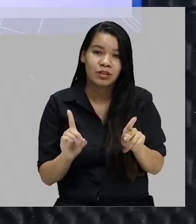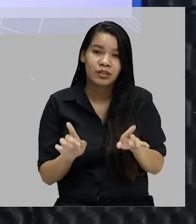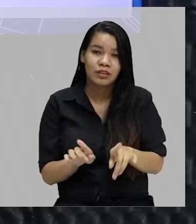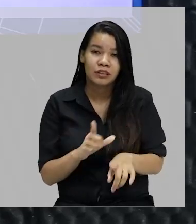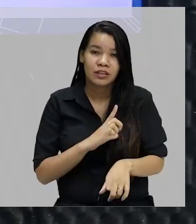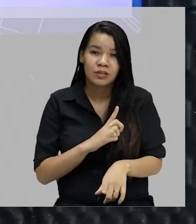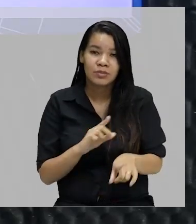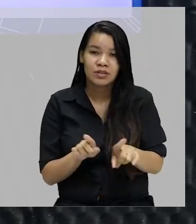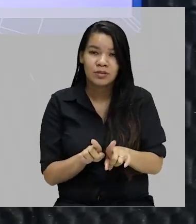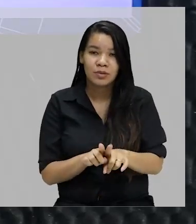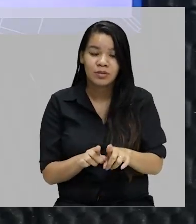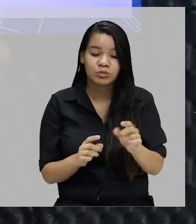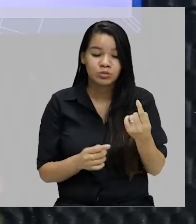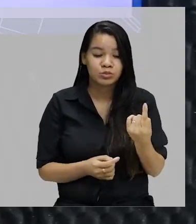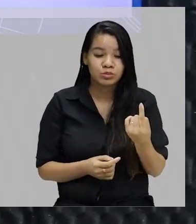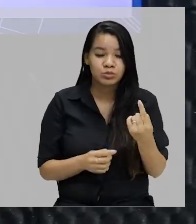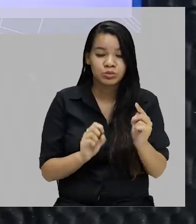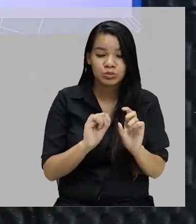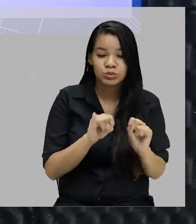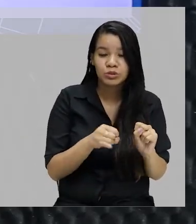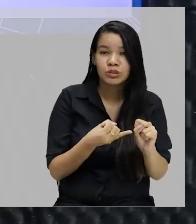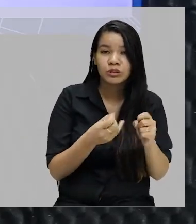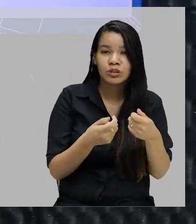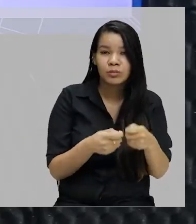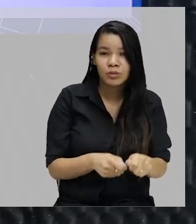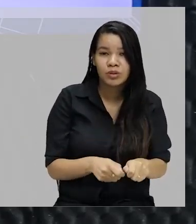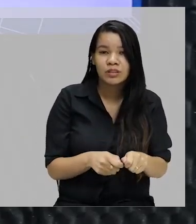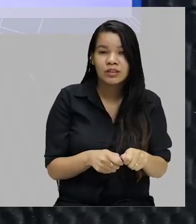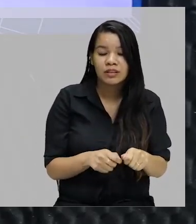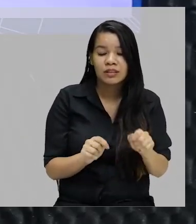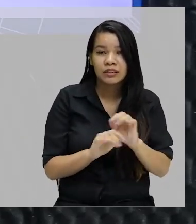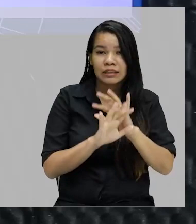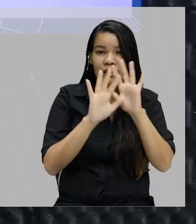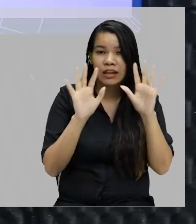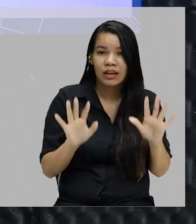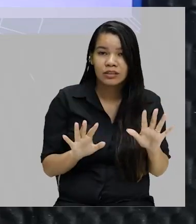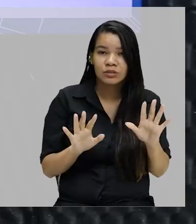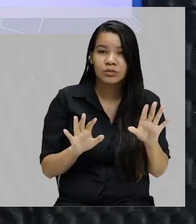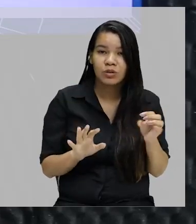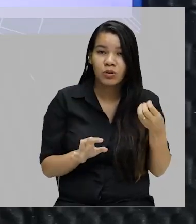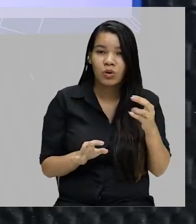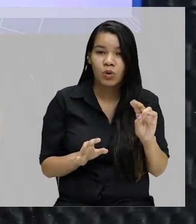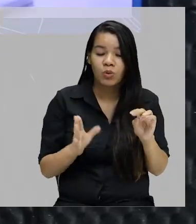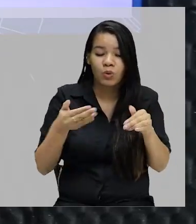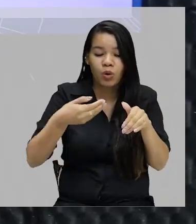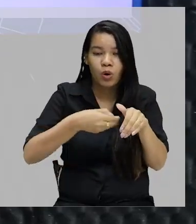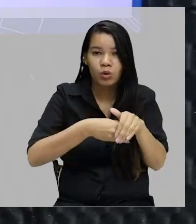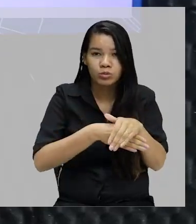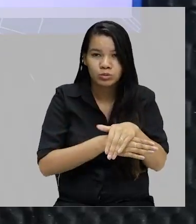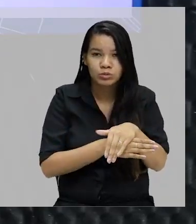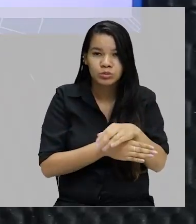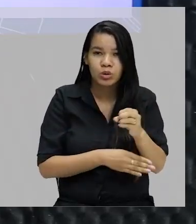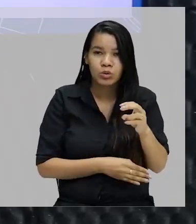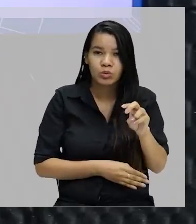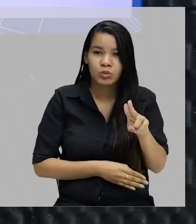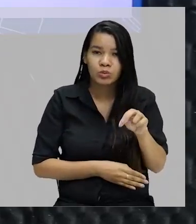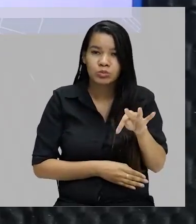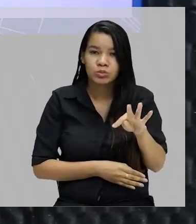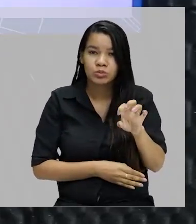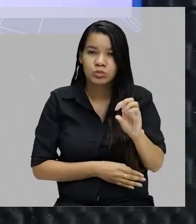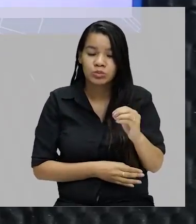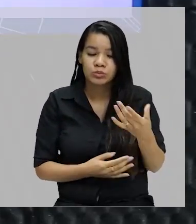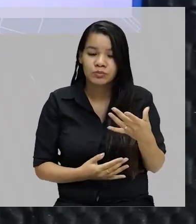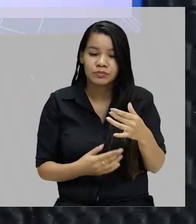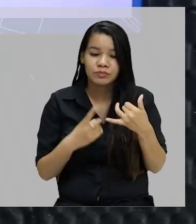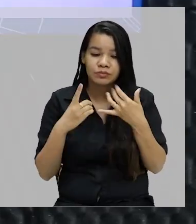um núcleo no sujeito, que pode ser claro ou pode ser oculto, tá bom? Aí eu falo de